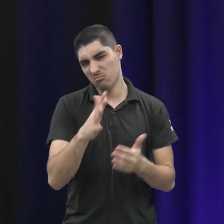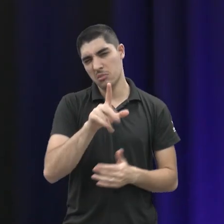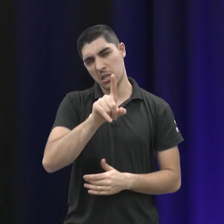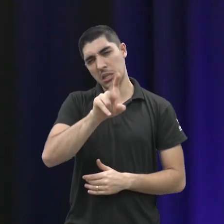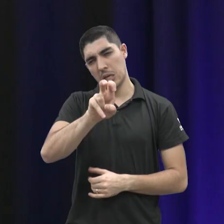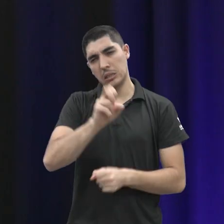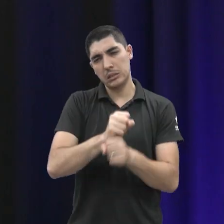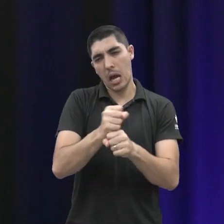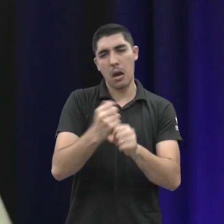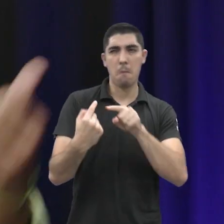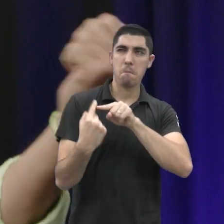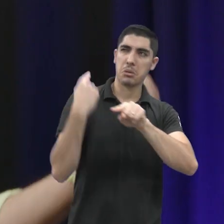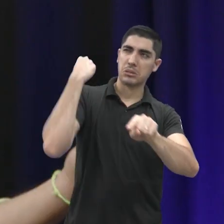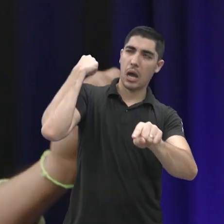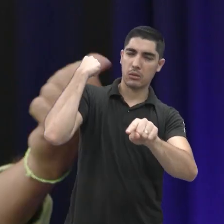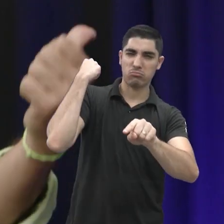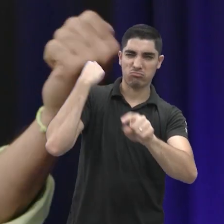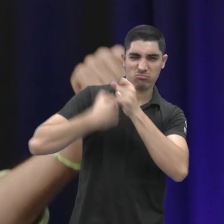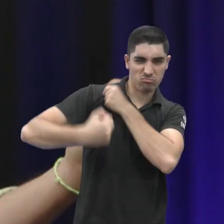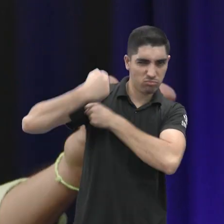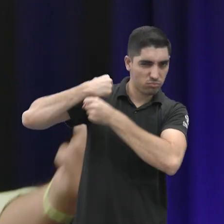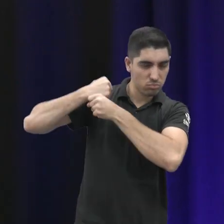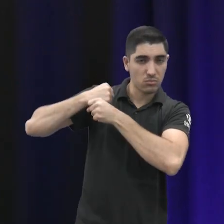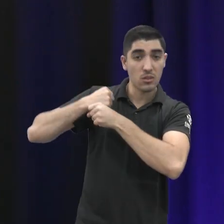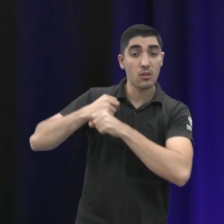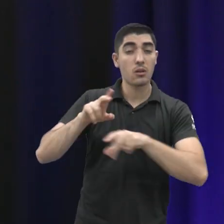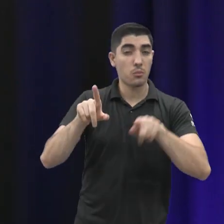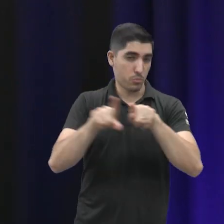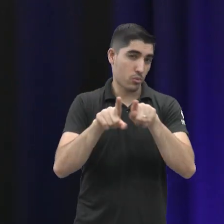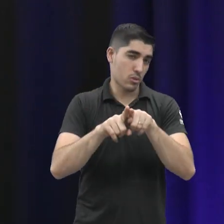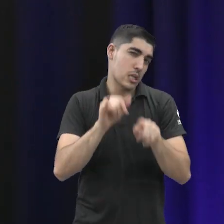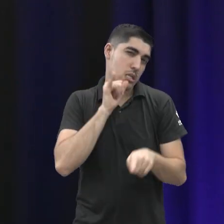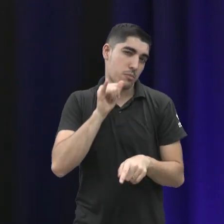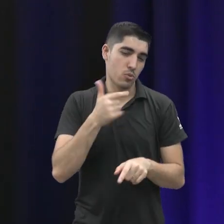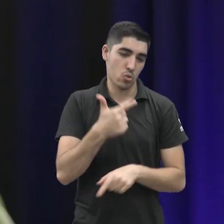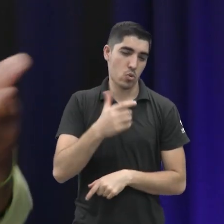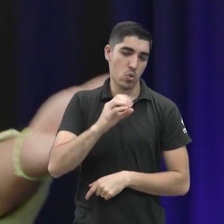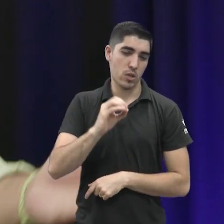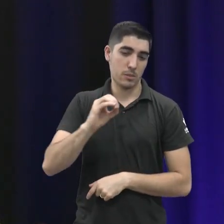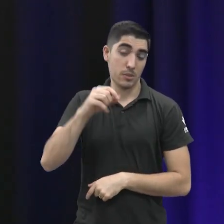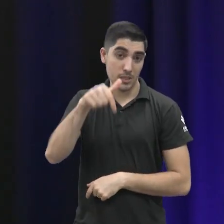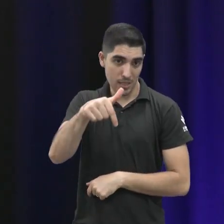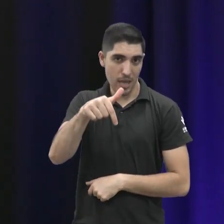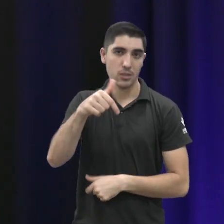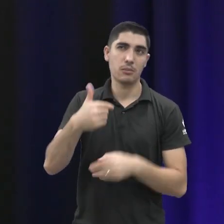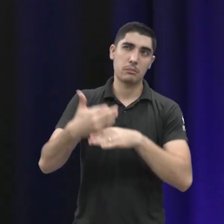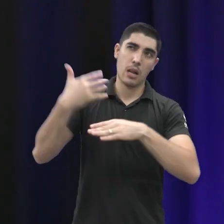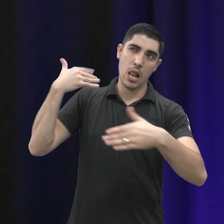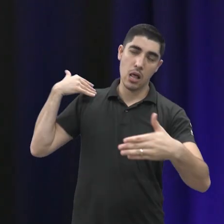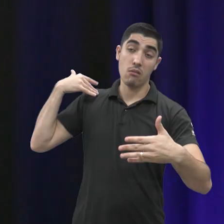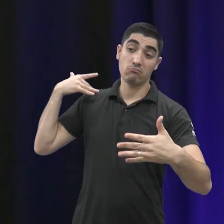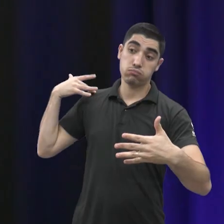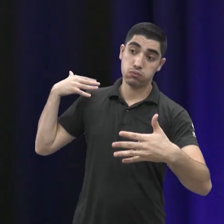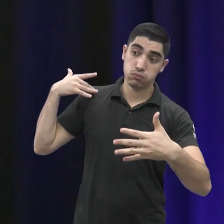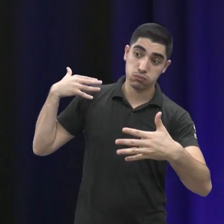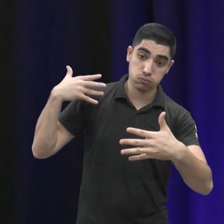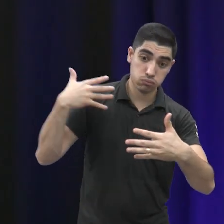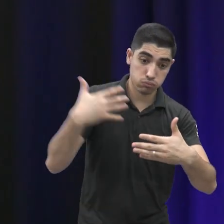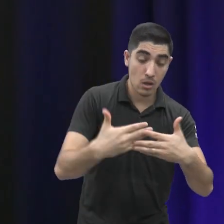15 anos, né, por conta até do marco de 2007, né, que foi refeito agora em 2020.